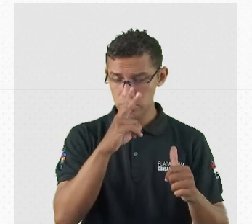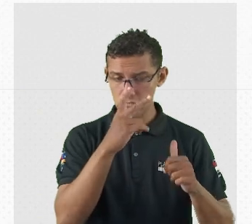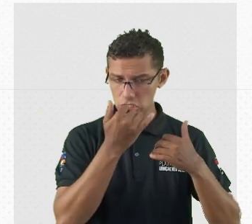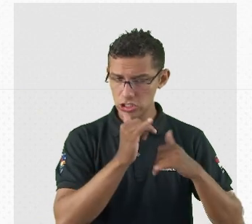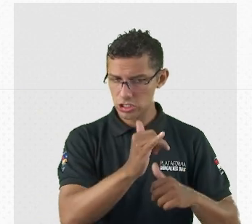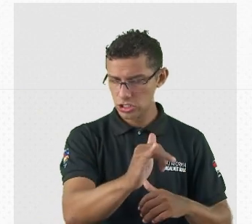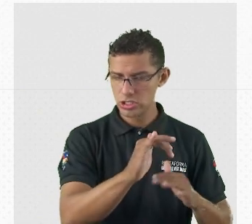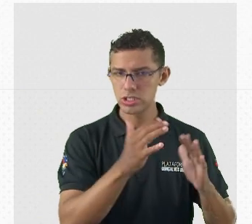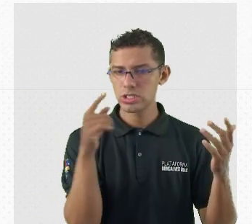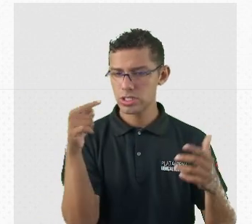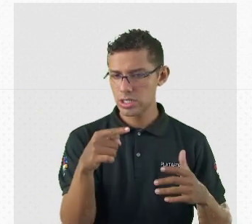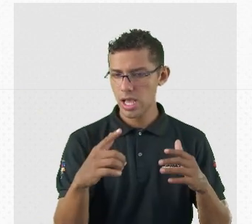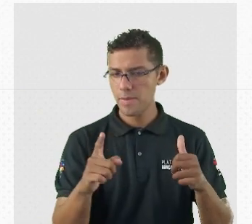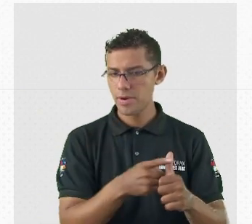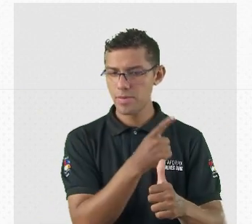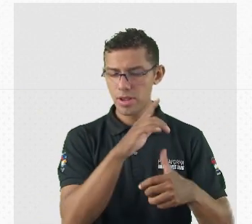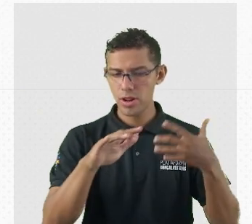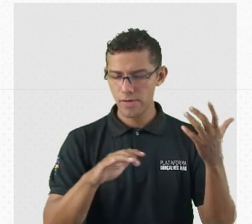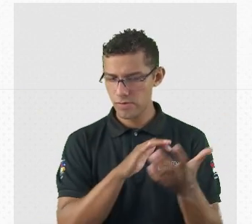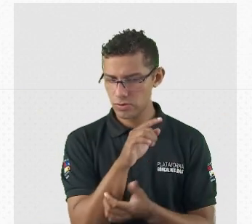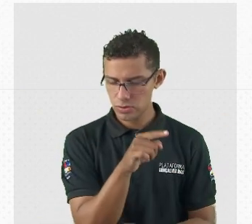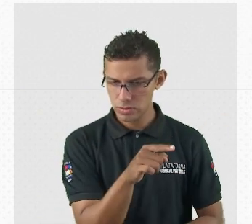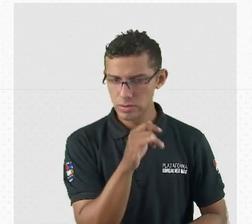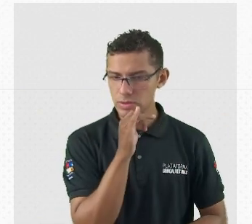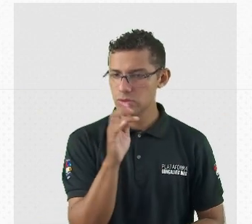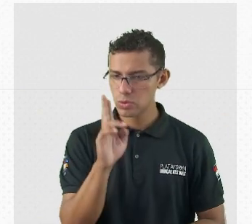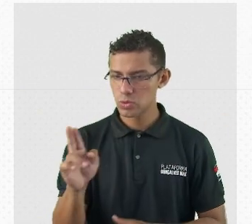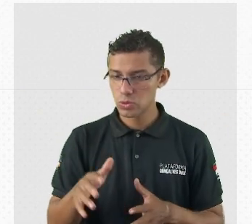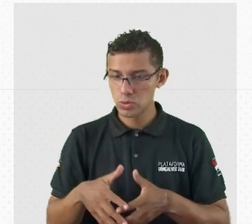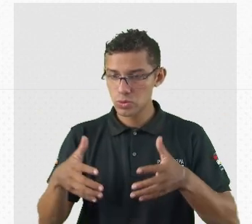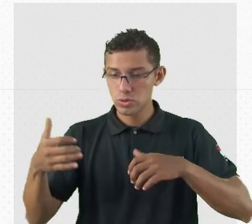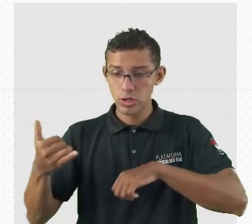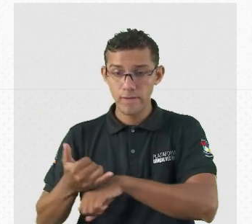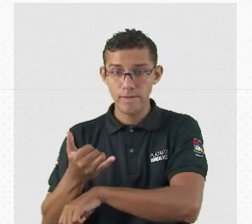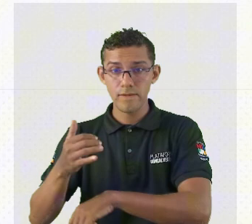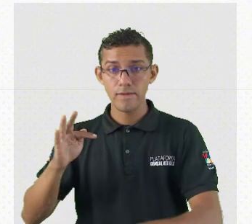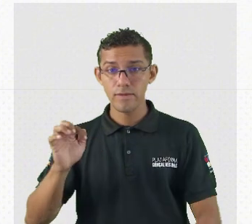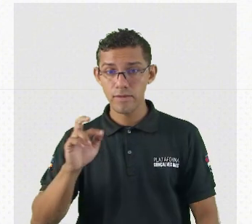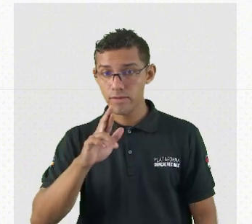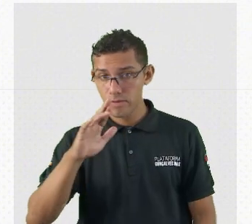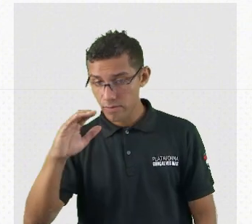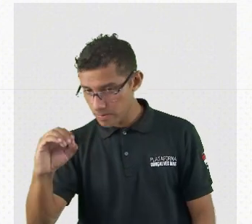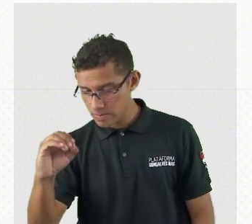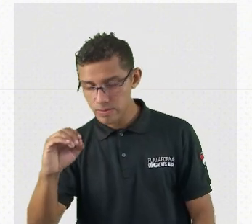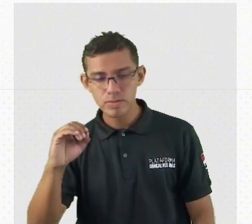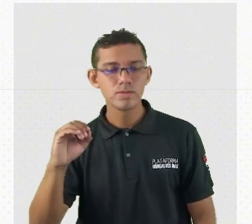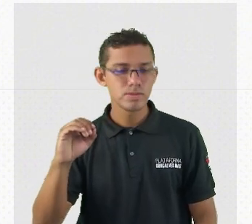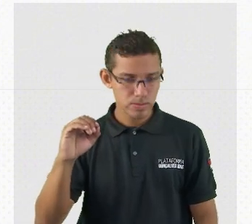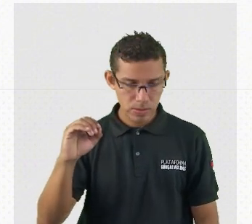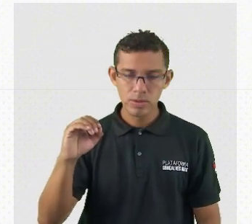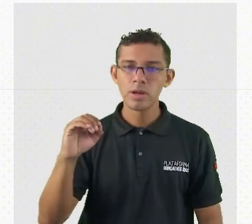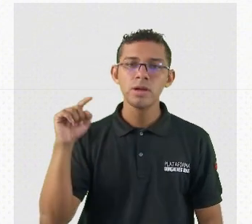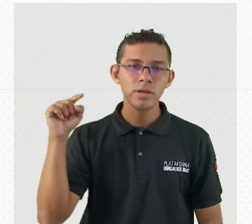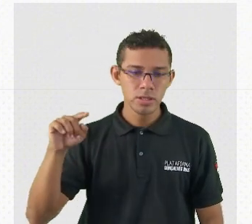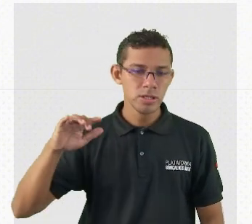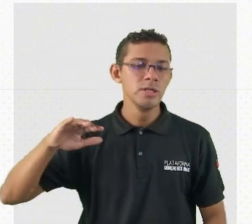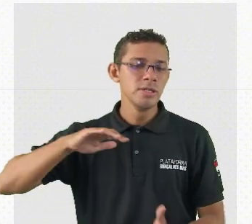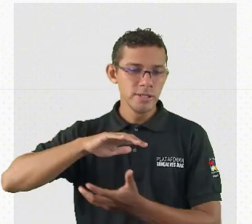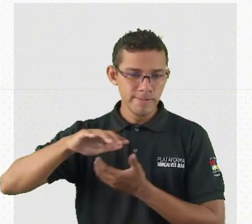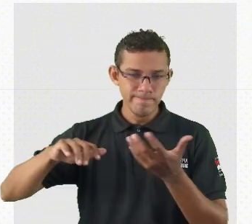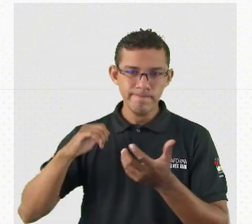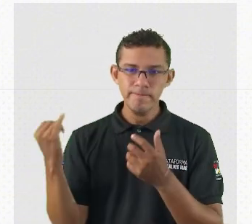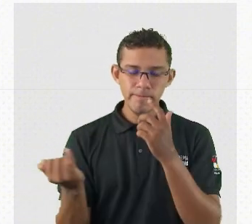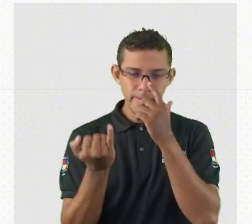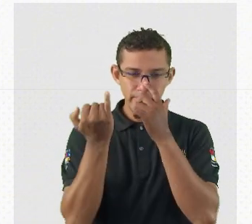elemento também importante que marca a primeira revolução é o uso crescente do ferro, gente, né? Então a primeira revolução ela é uma revolução muito importante